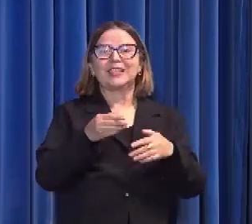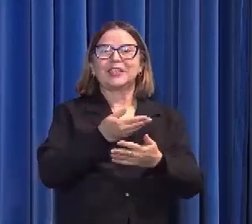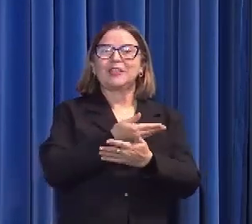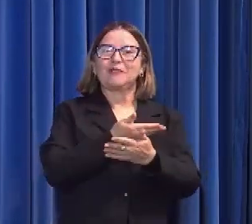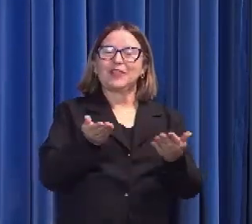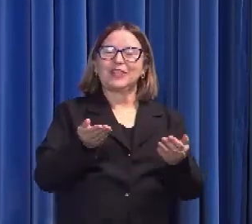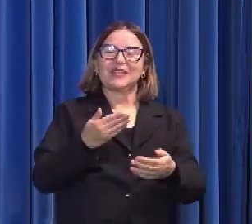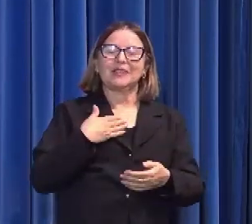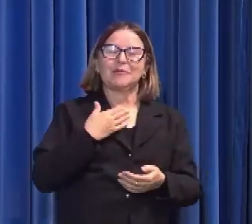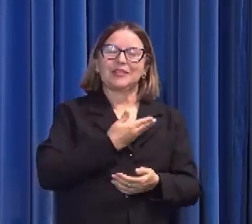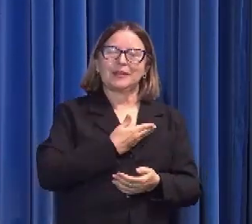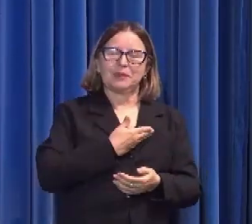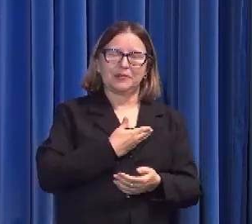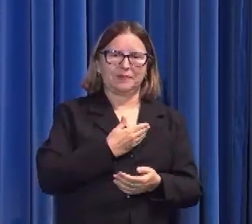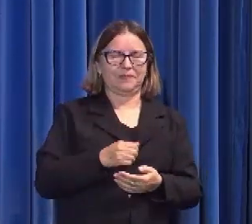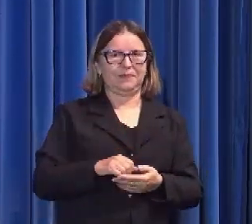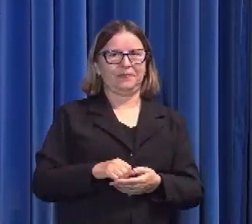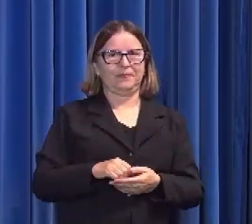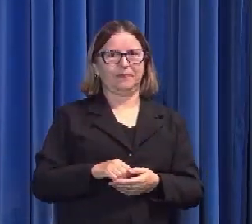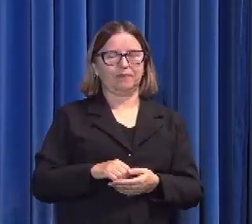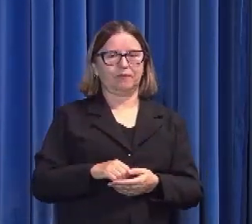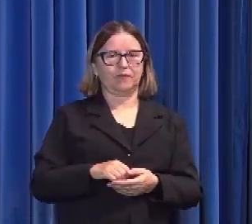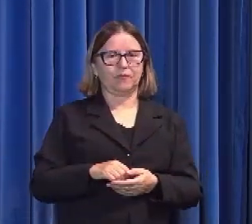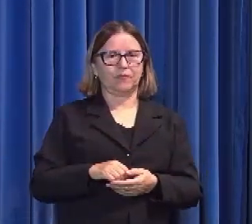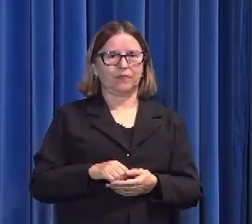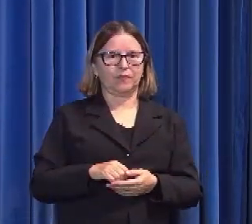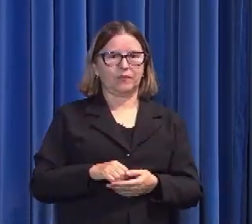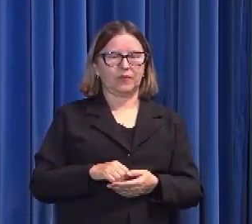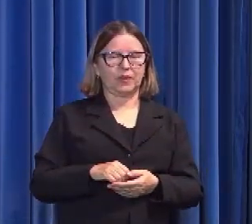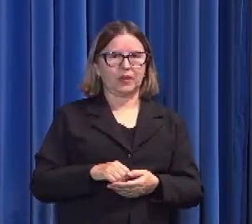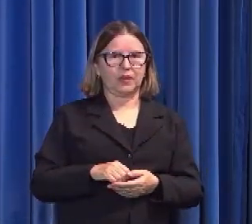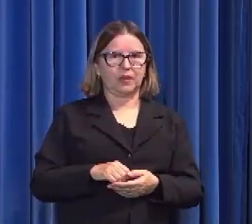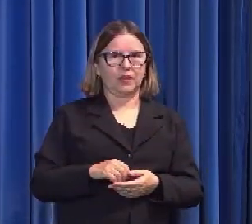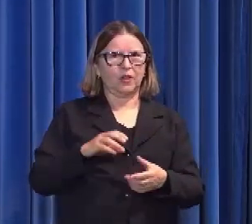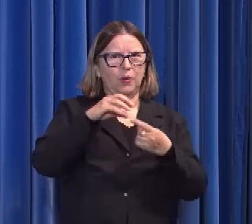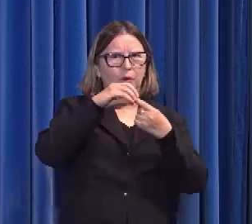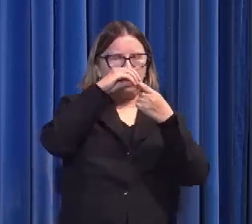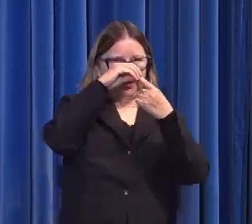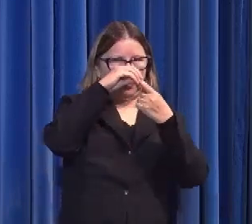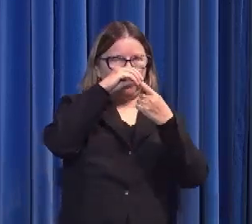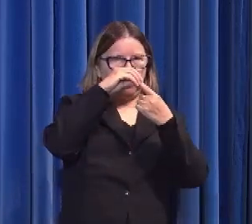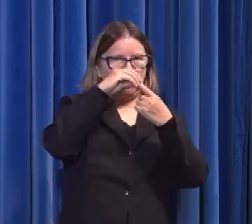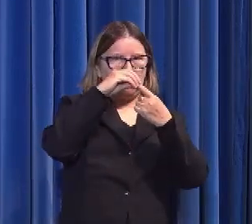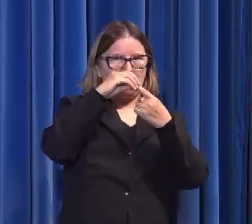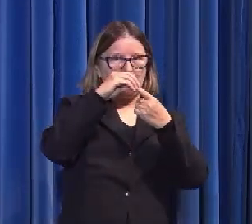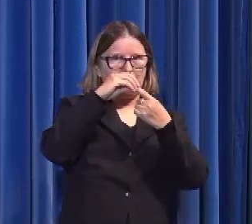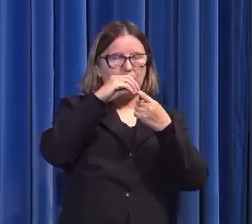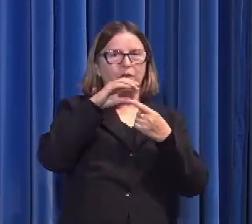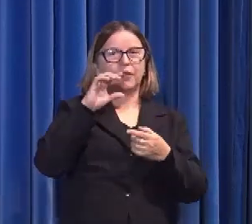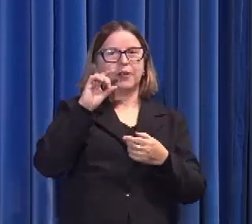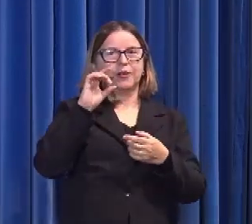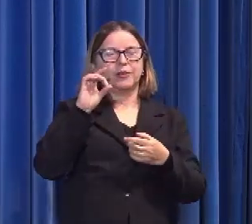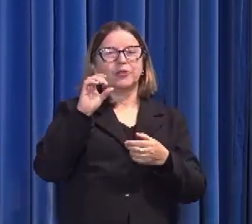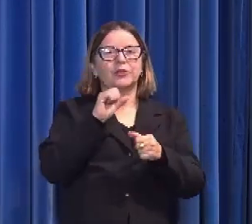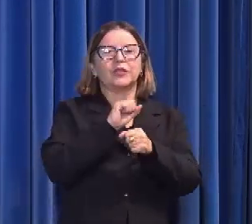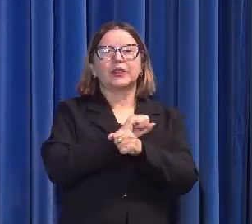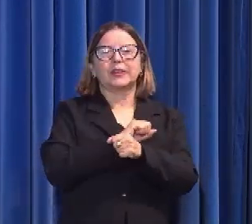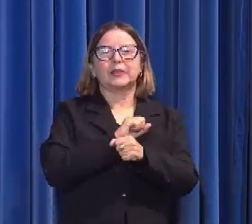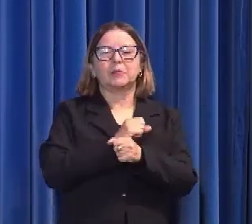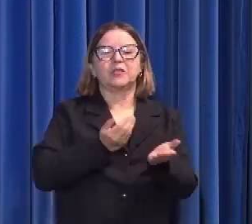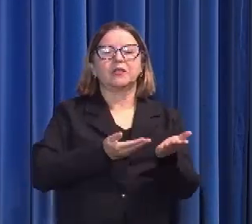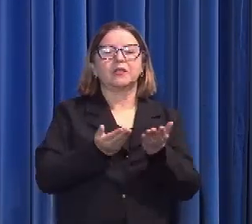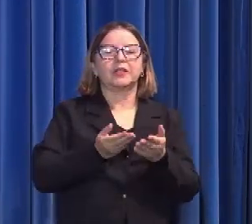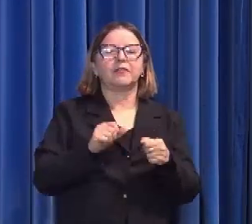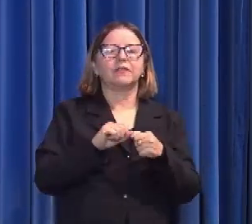espera-se simplesmente que o servos façam o trabalho designado para eles mas os amigos